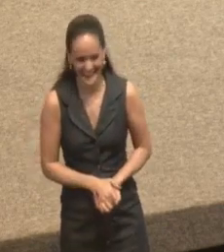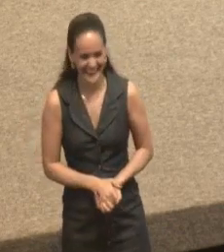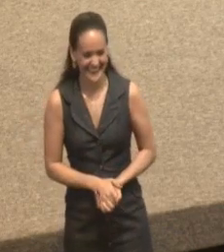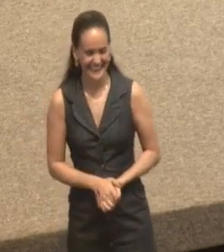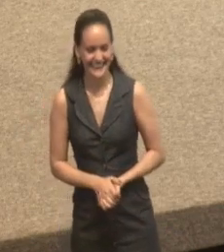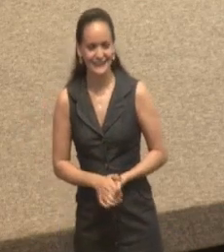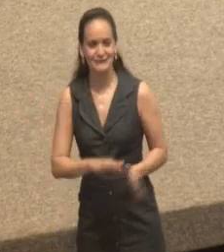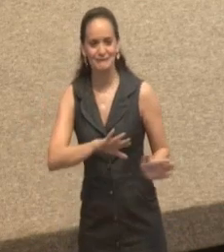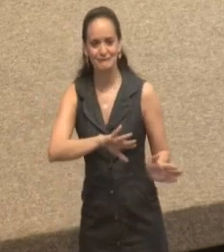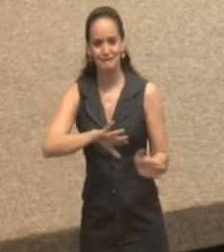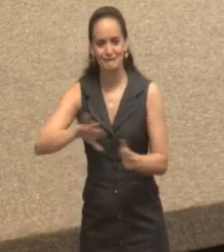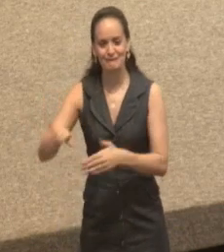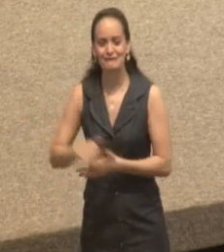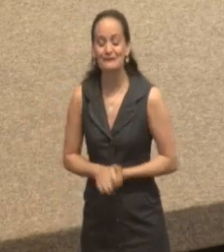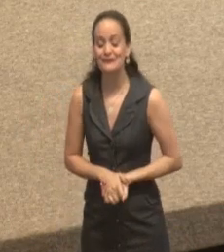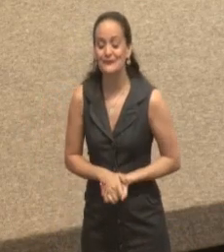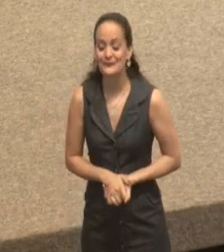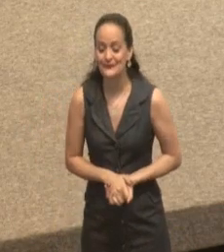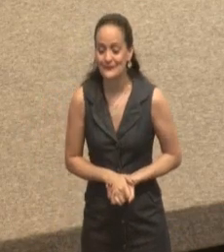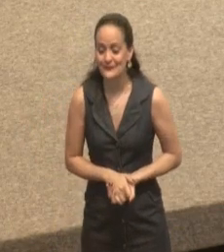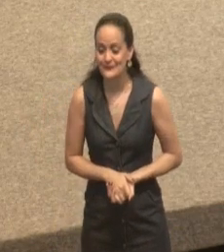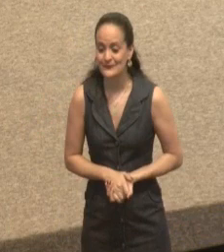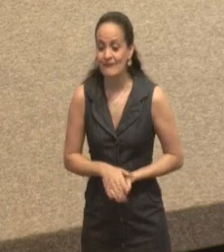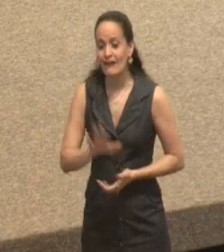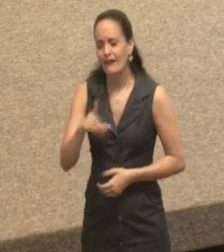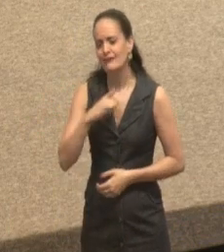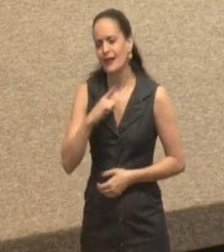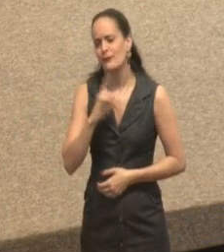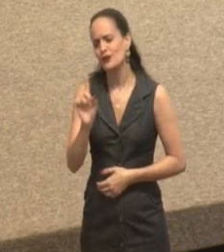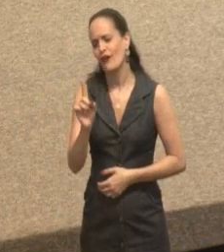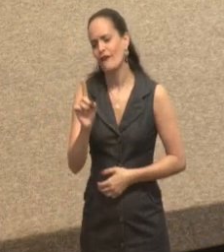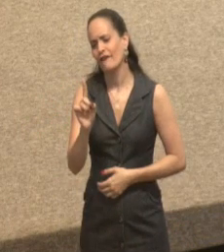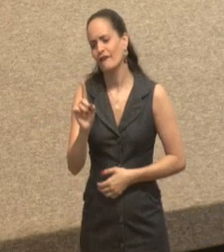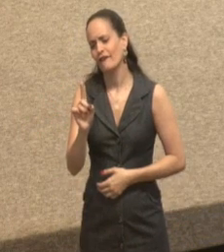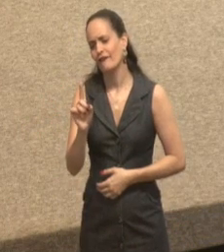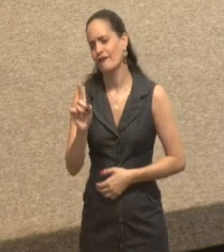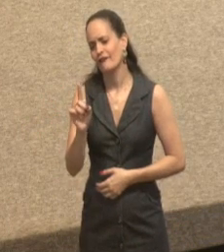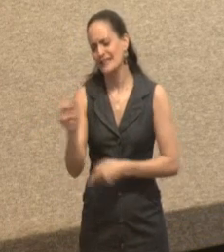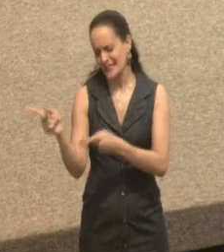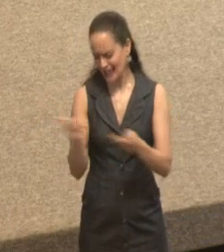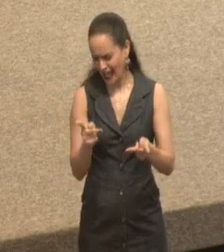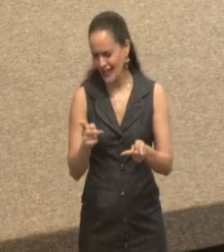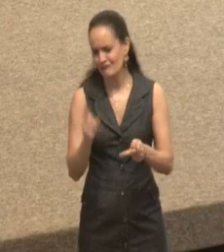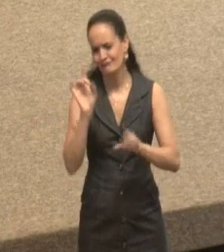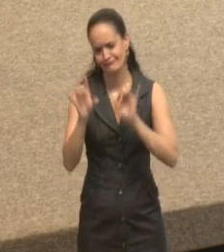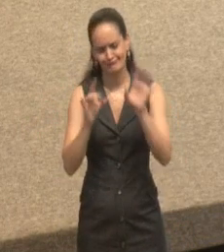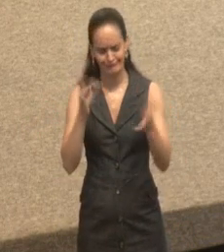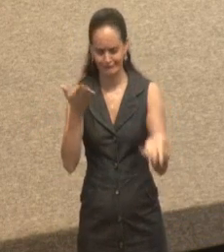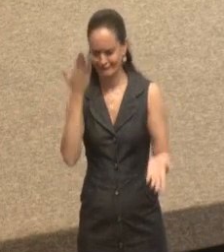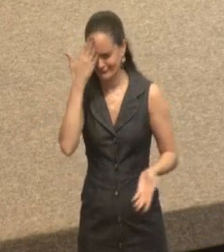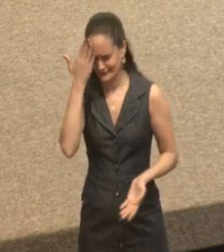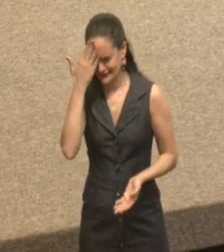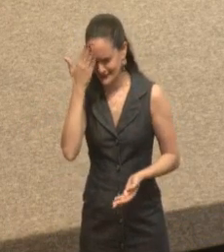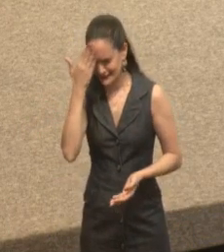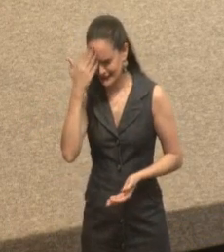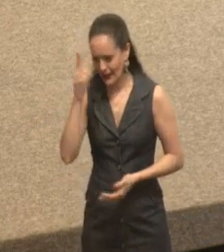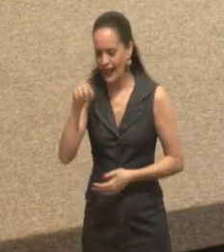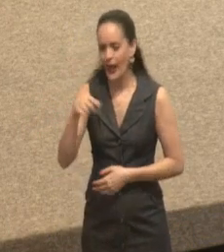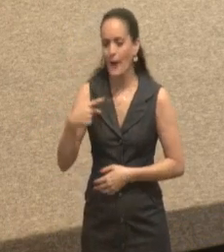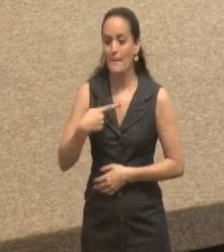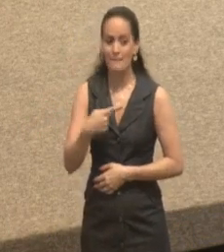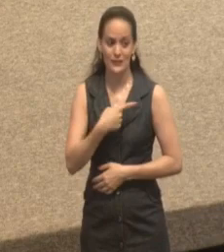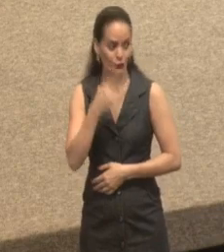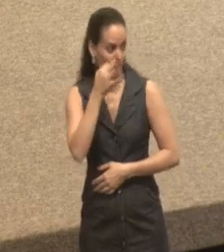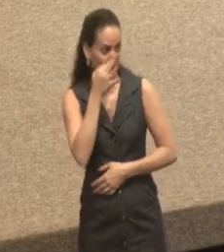Nós queremos apenas destacar a presença de alguns visitantes que estão conosco, a cúpula de missões nacionais, na verdade. Está conosco o pastor